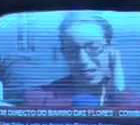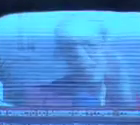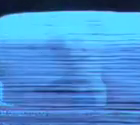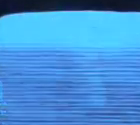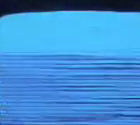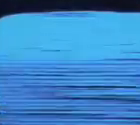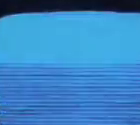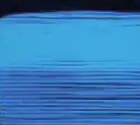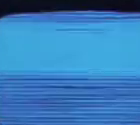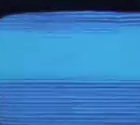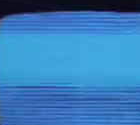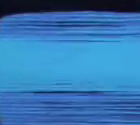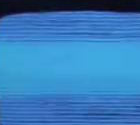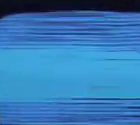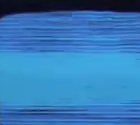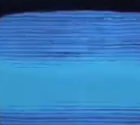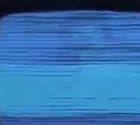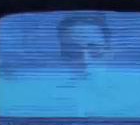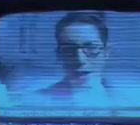agora?